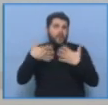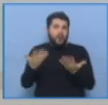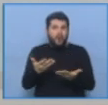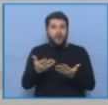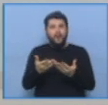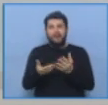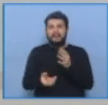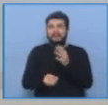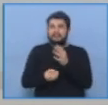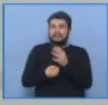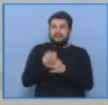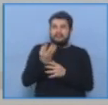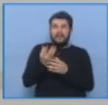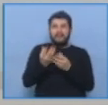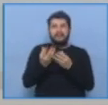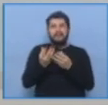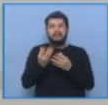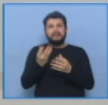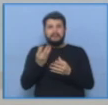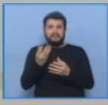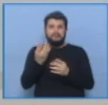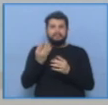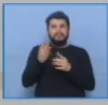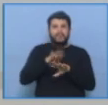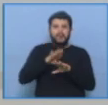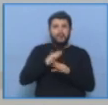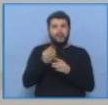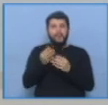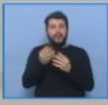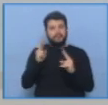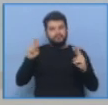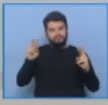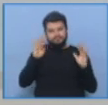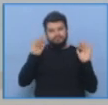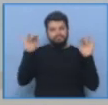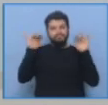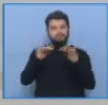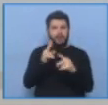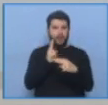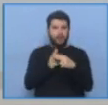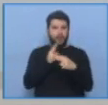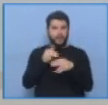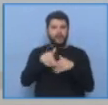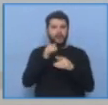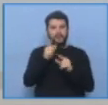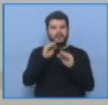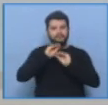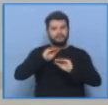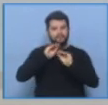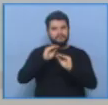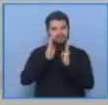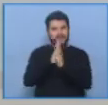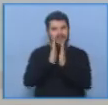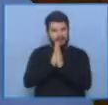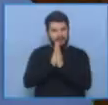muito esta consciência. Não é certamente por acaso que este encontro em Roma começará por uma catequese em que